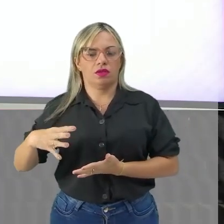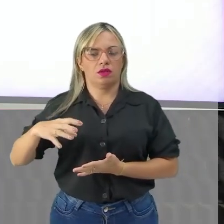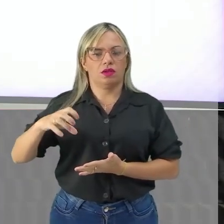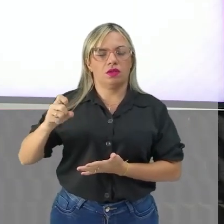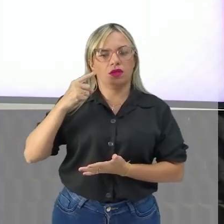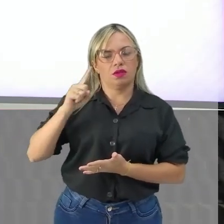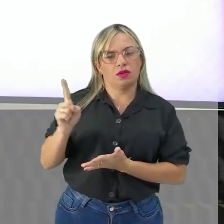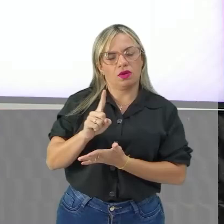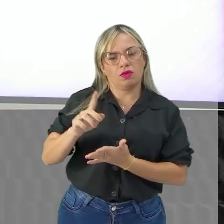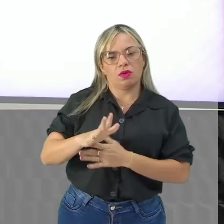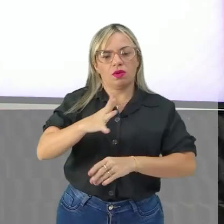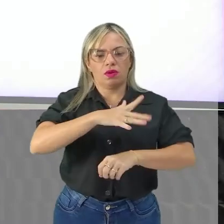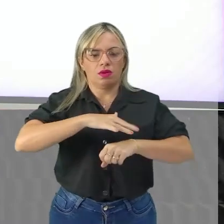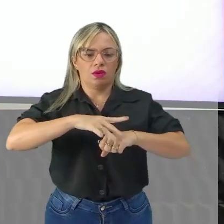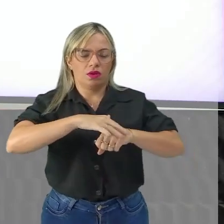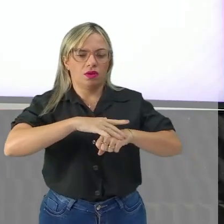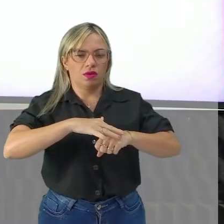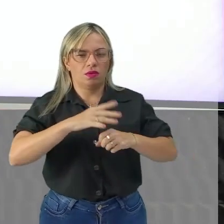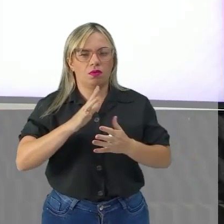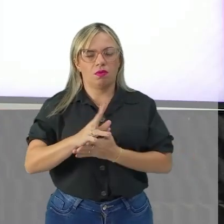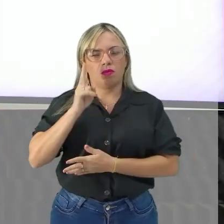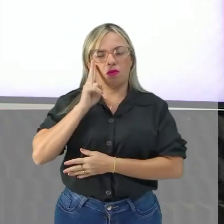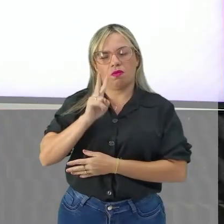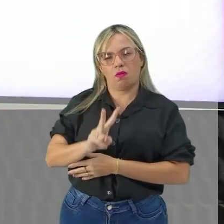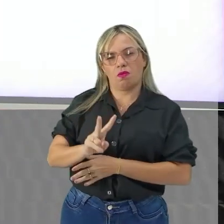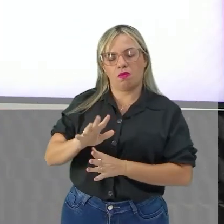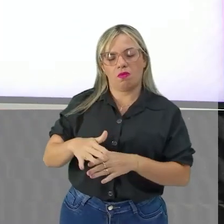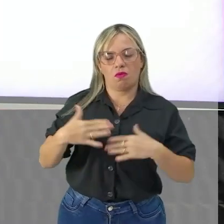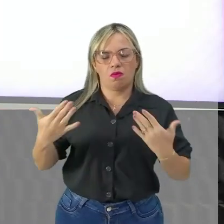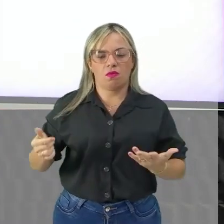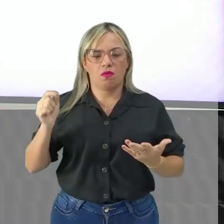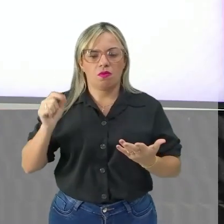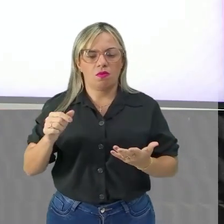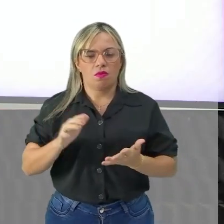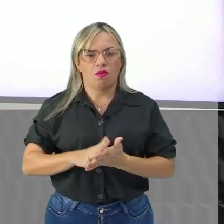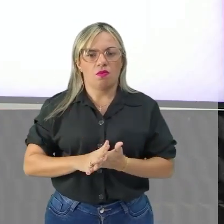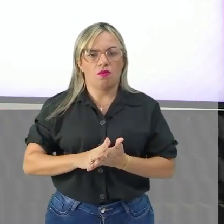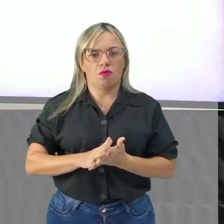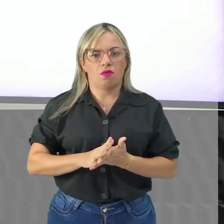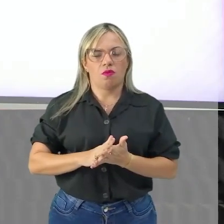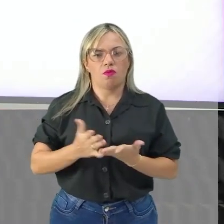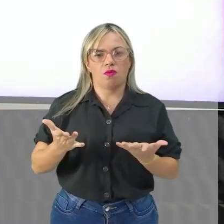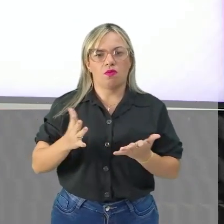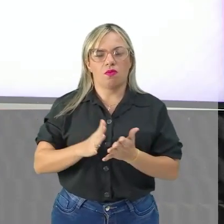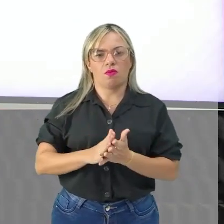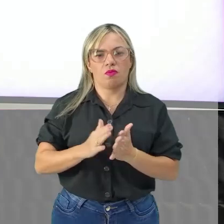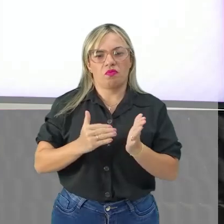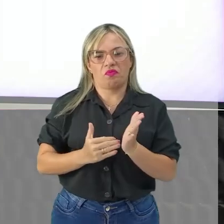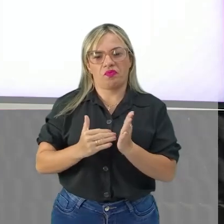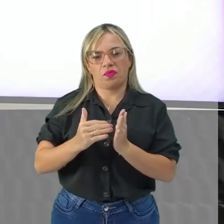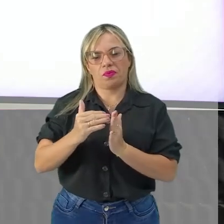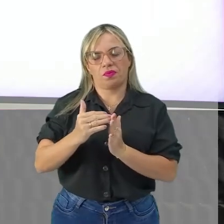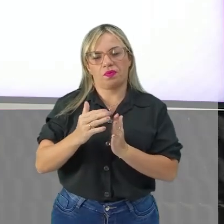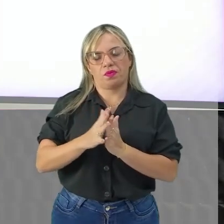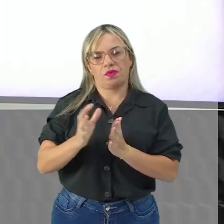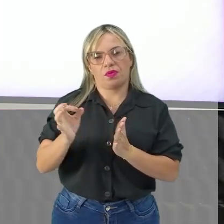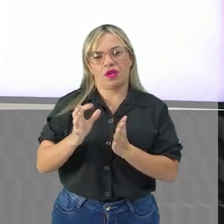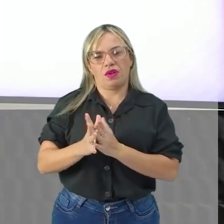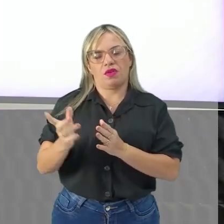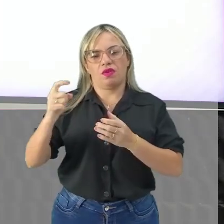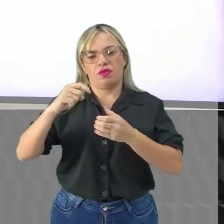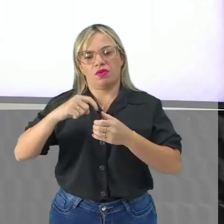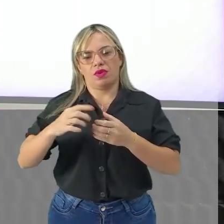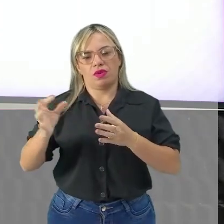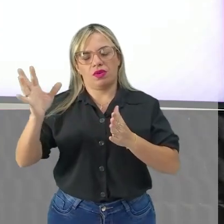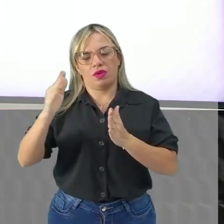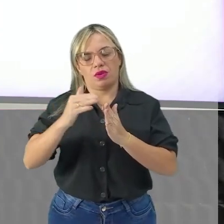uma doença que a gente vê aí em prevalência, aí de repente dá